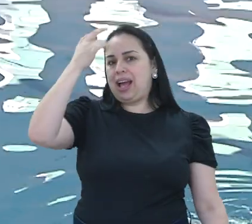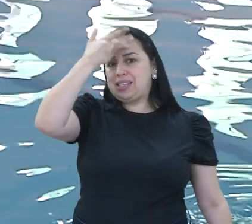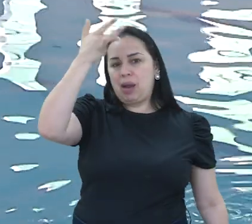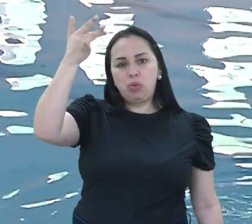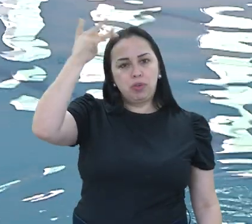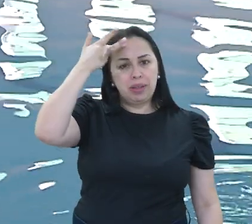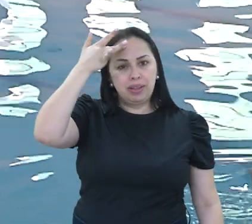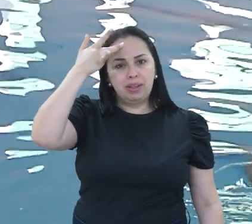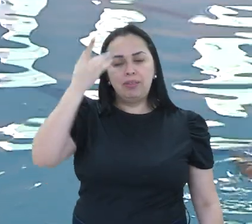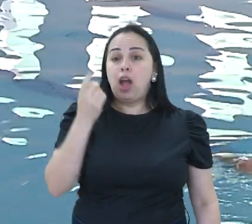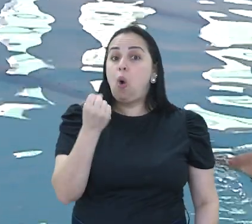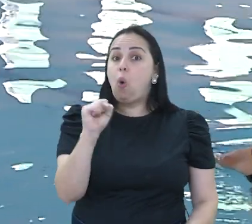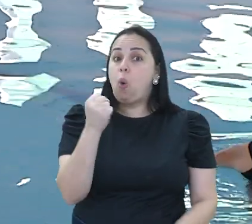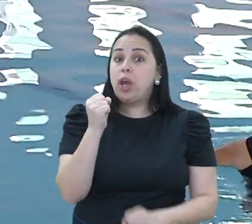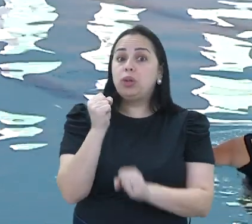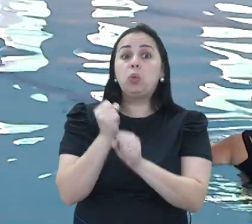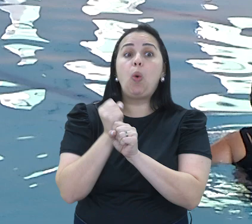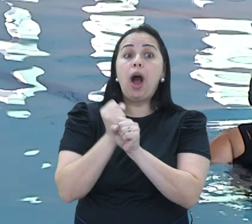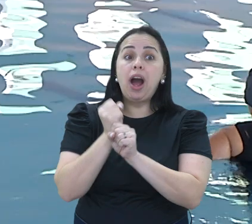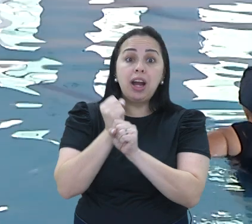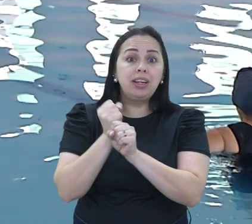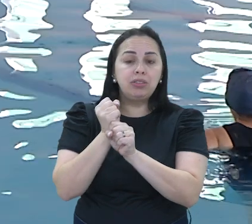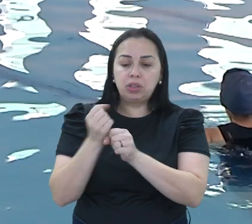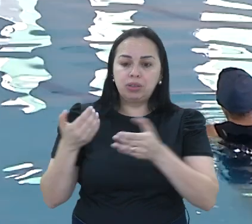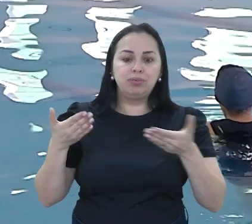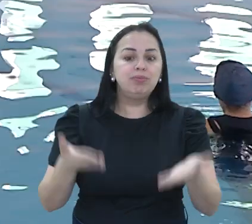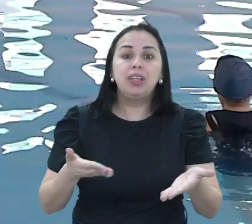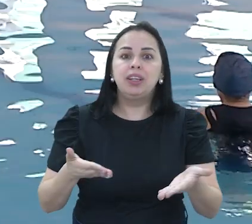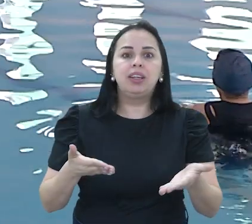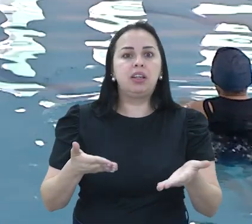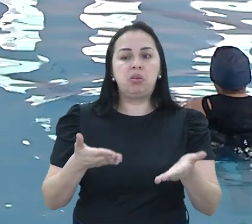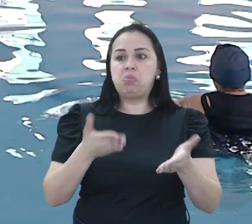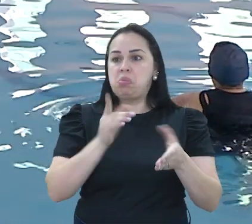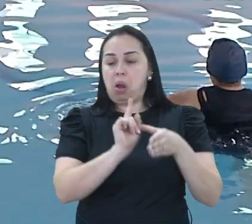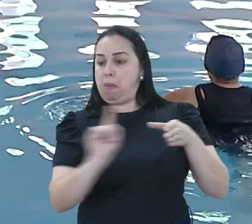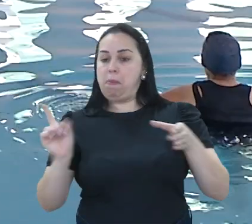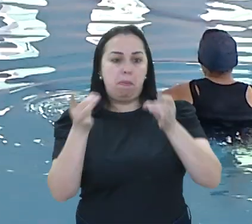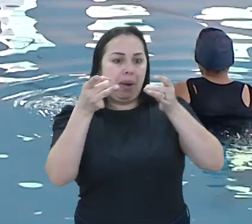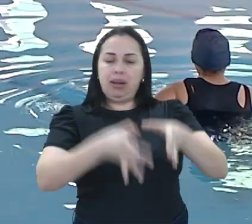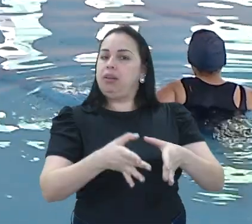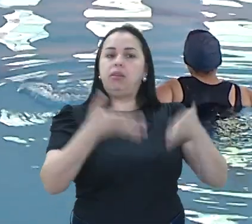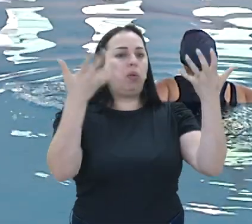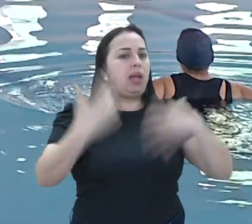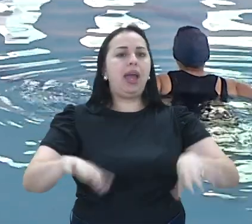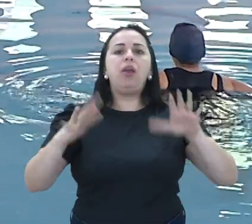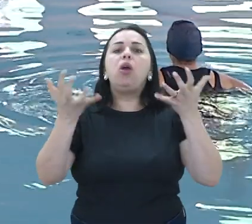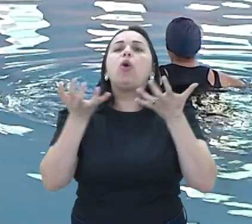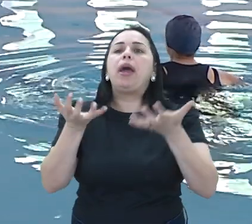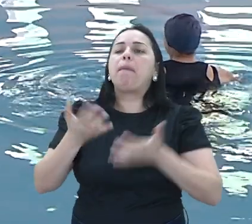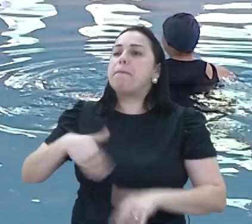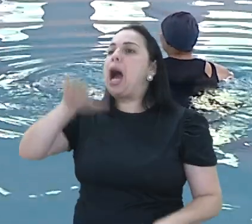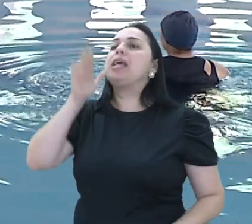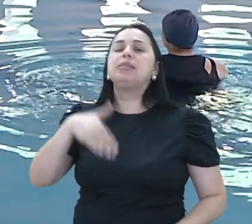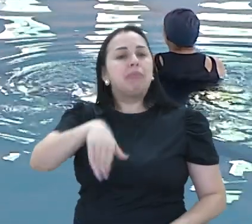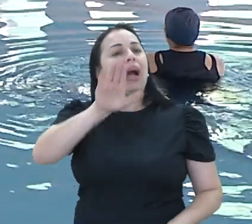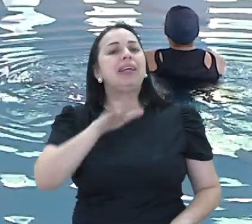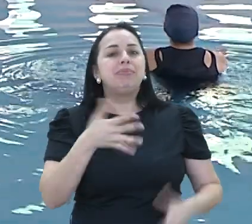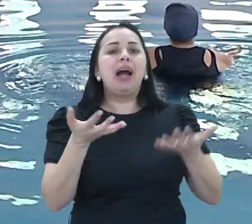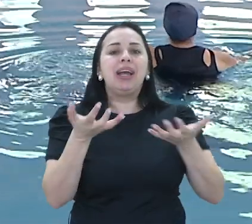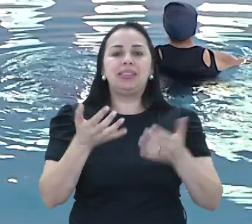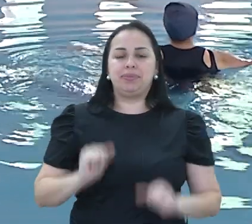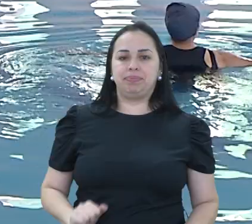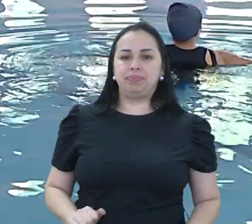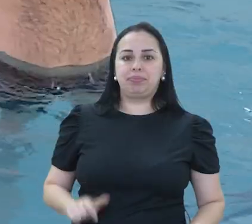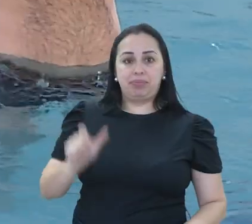mental. Eu faz 7 anos, 8 anos que eu estou aqui. Não quero sair, não. Quero mais benefício para